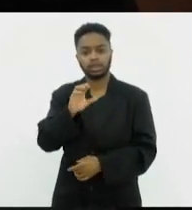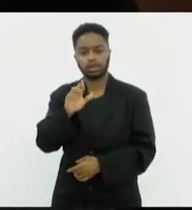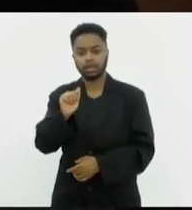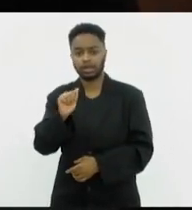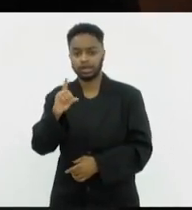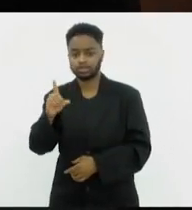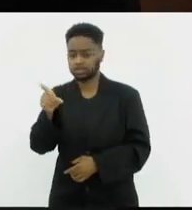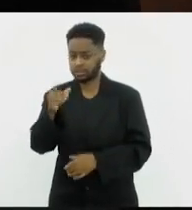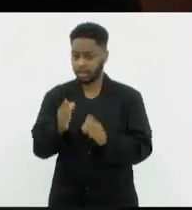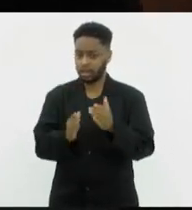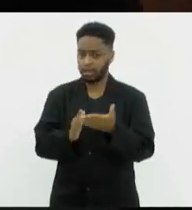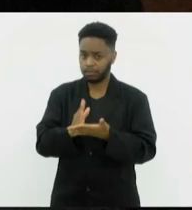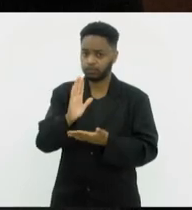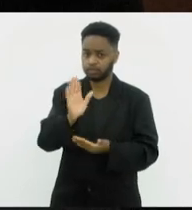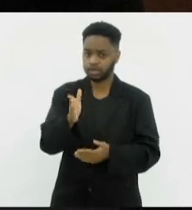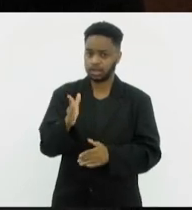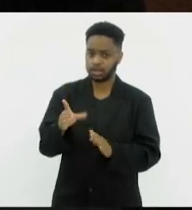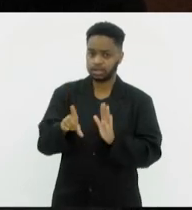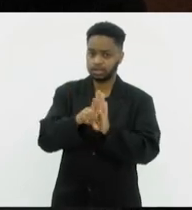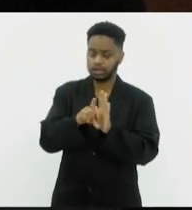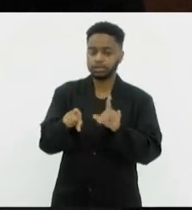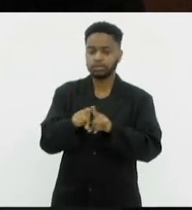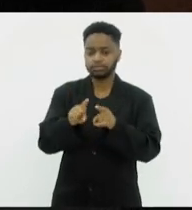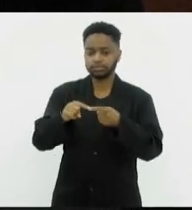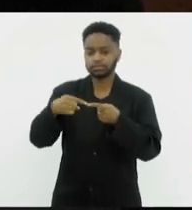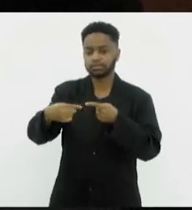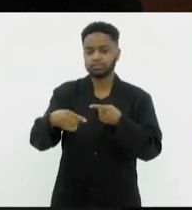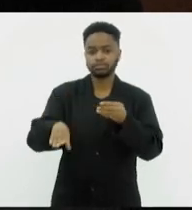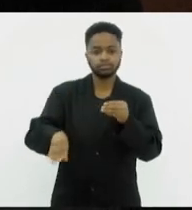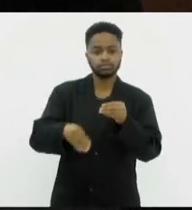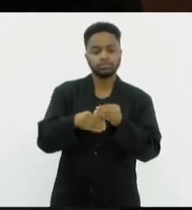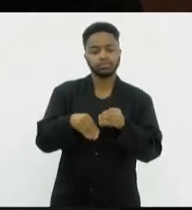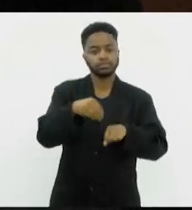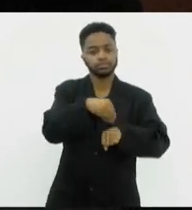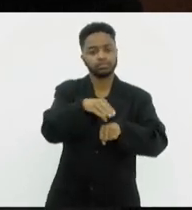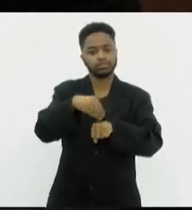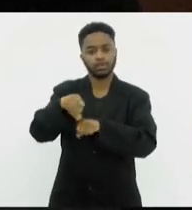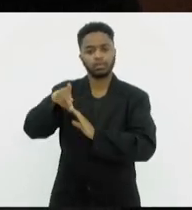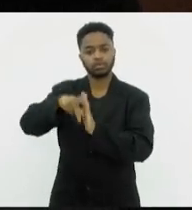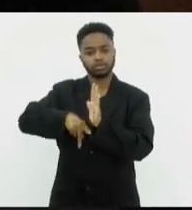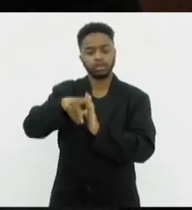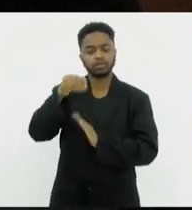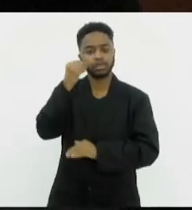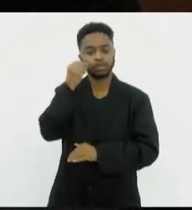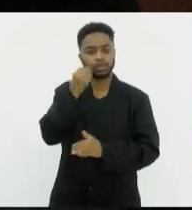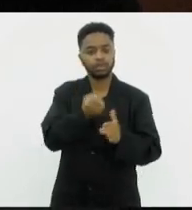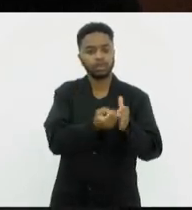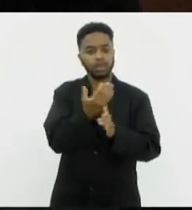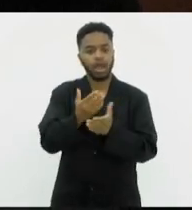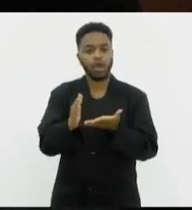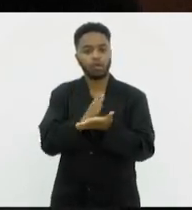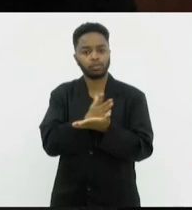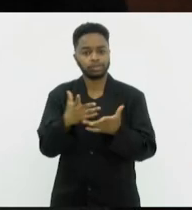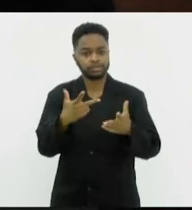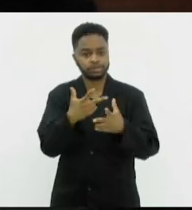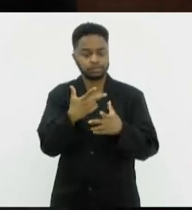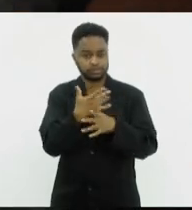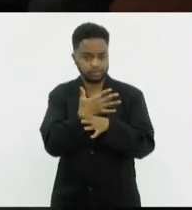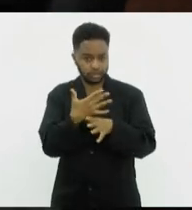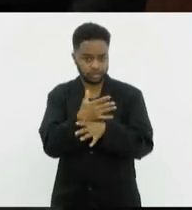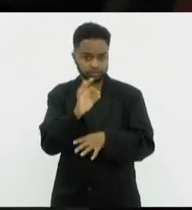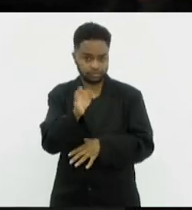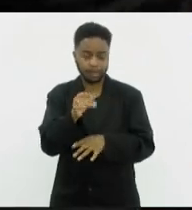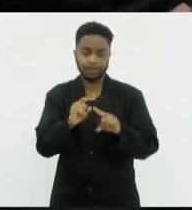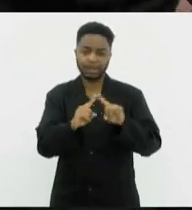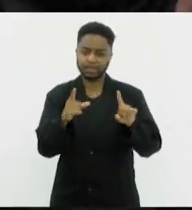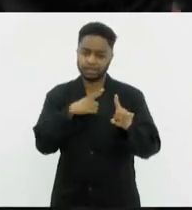depois apresentou indicações e projetos para implantação em alguns municípios específicos. Mas tem